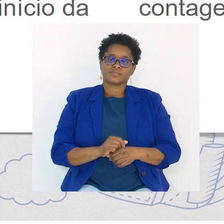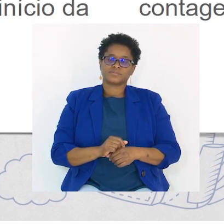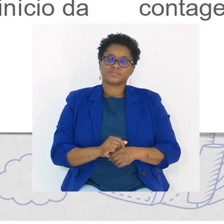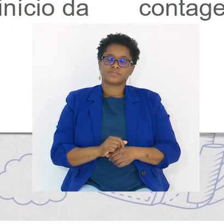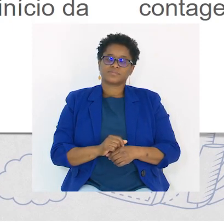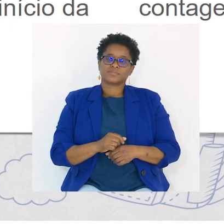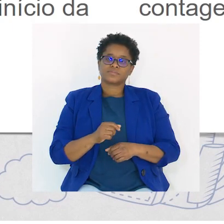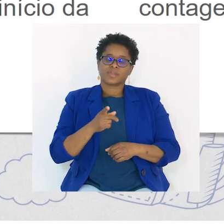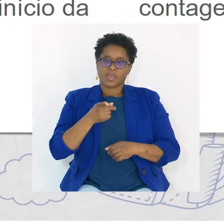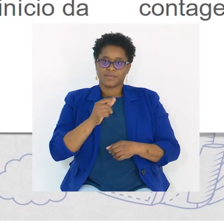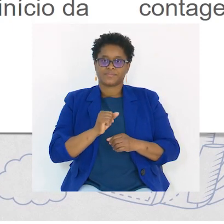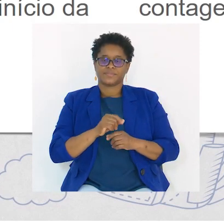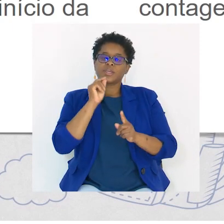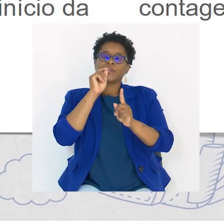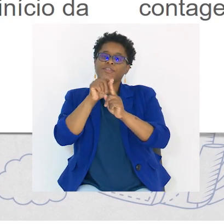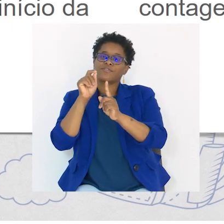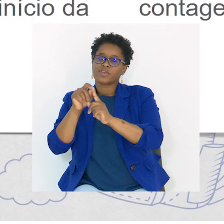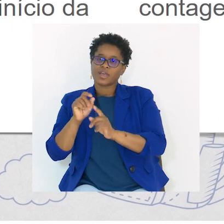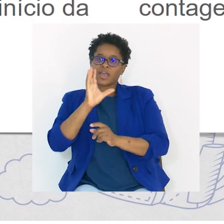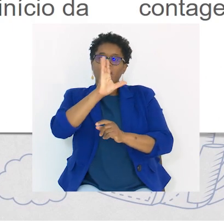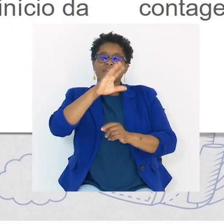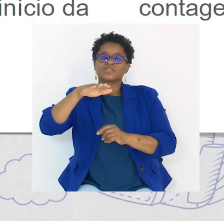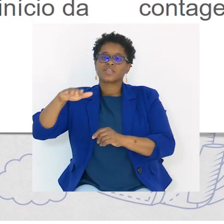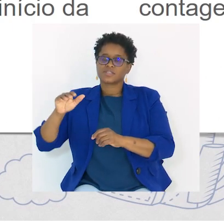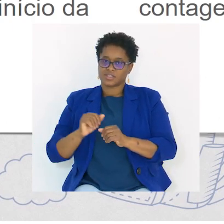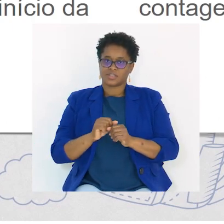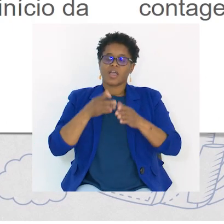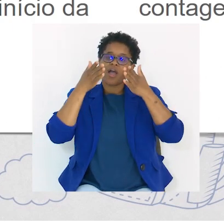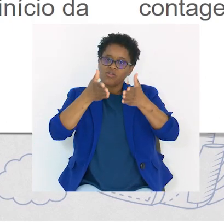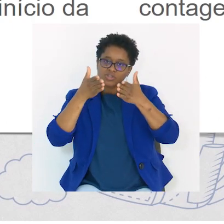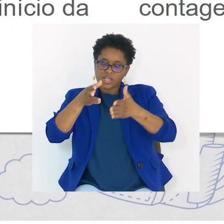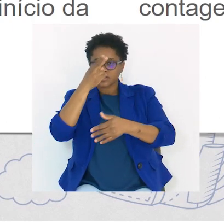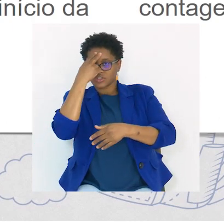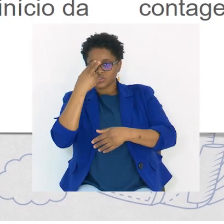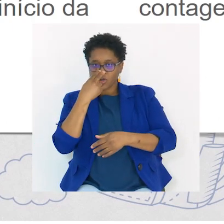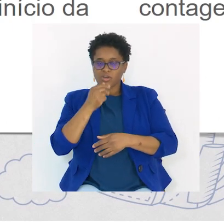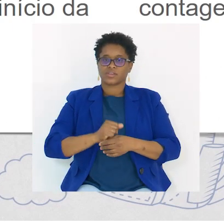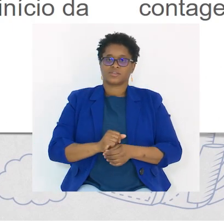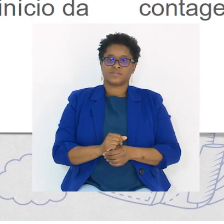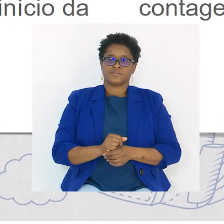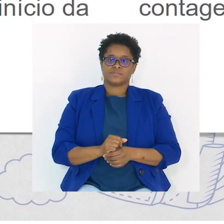são identificar as ciências auxiliares da história,